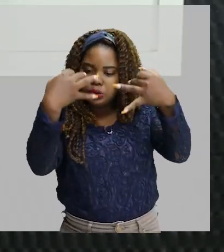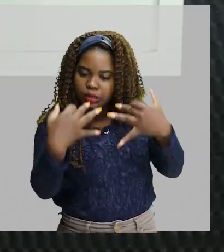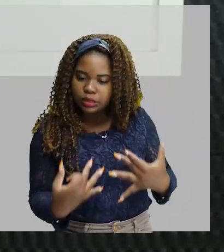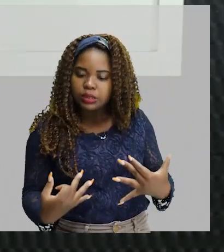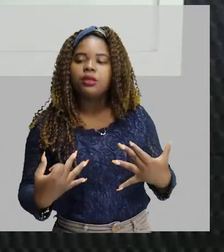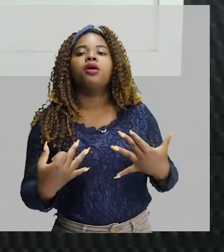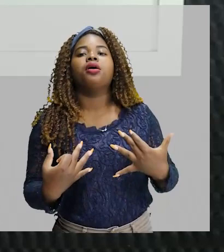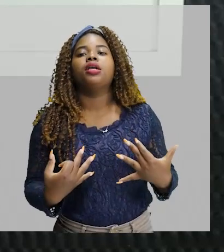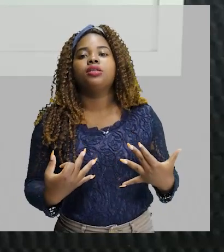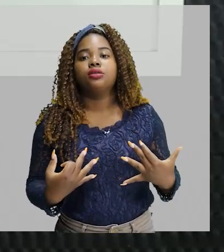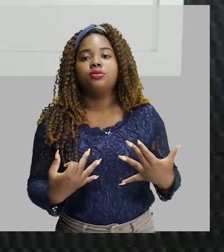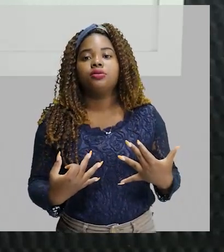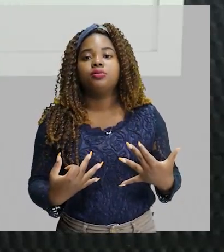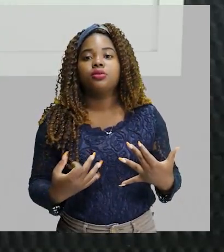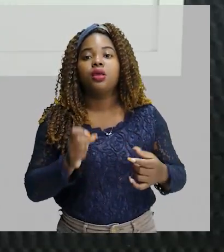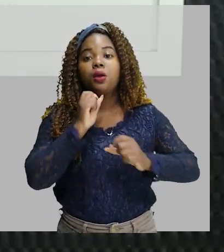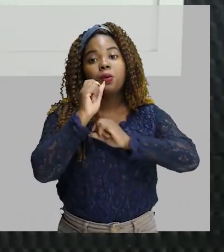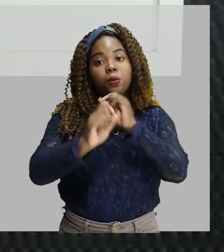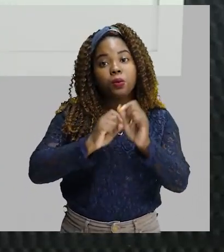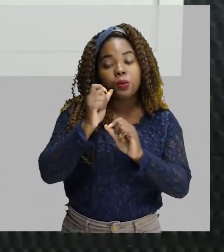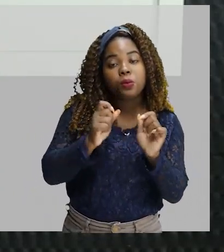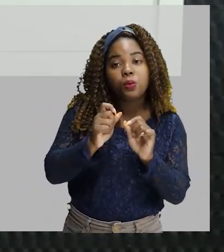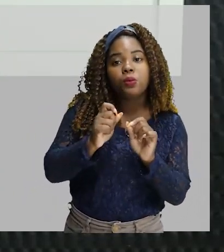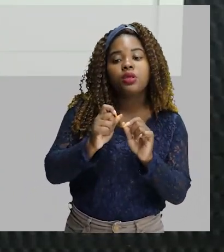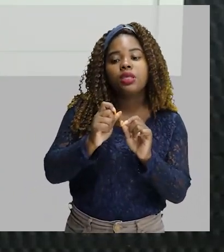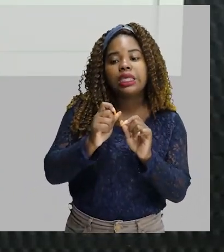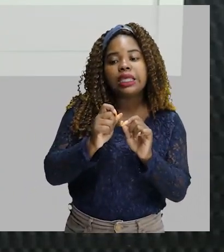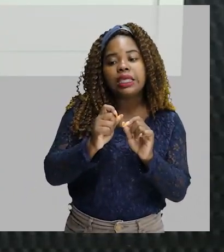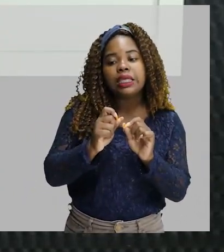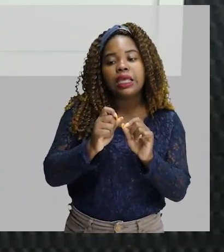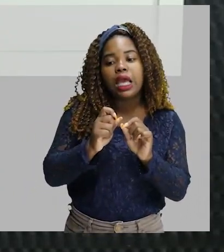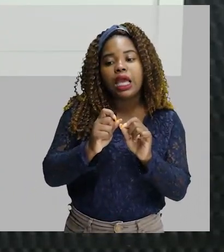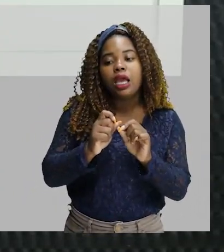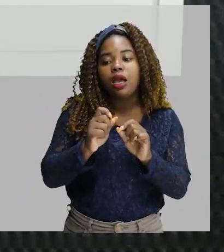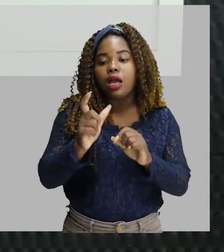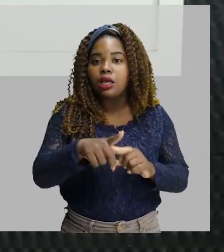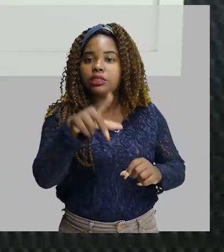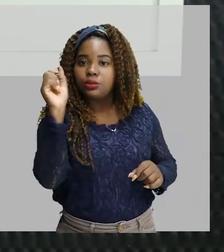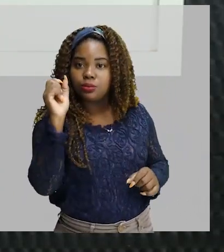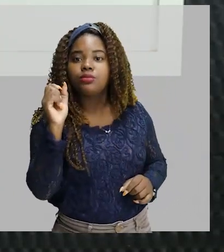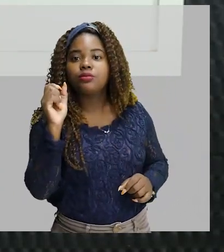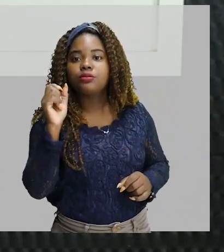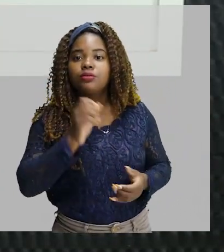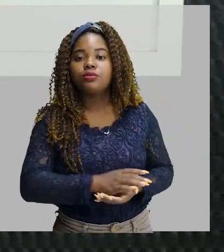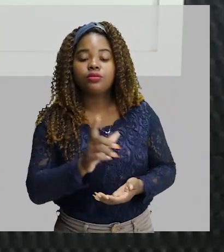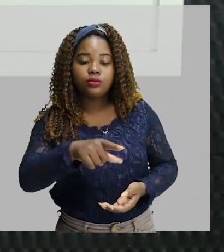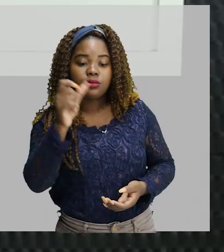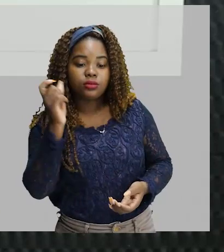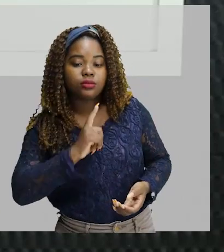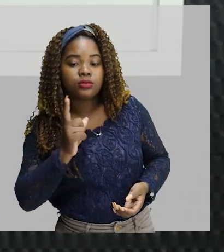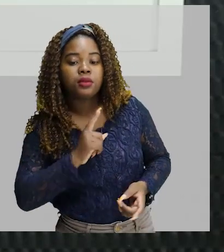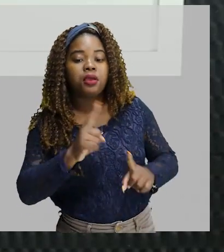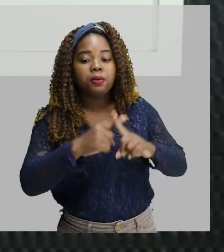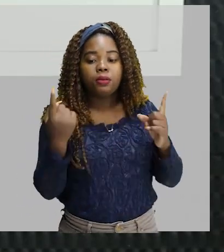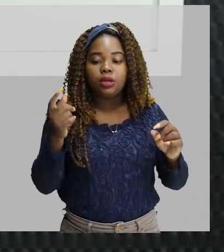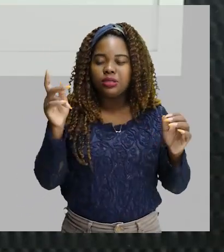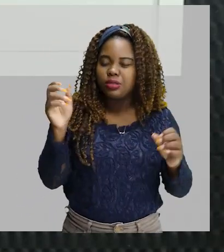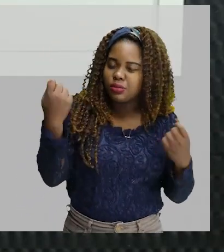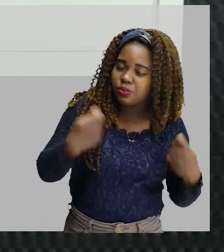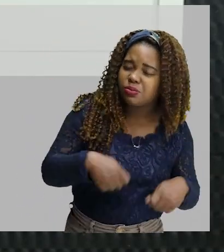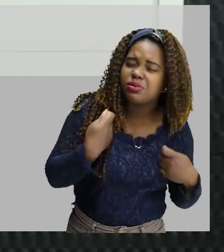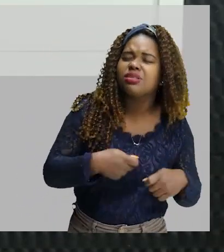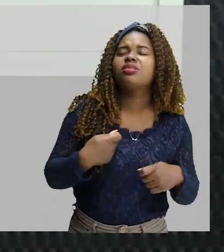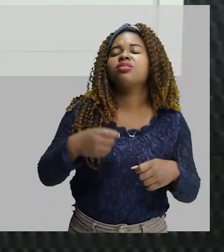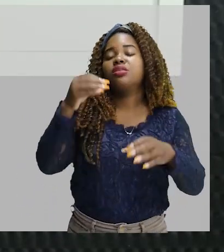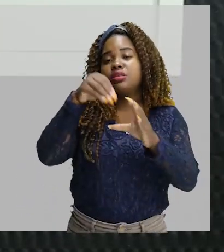Esse livre-arbítrio existe, essas escolhas elas são legítimas, mas elas precisam estar dentro do projeto divino. Porque